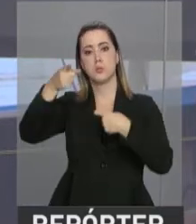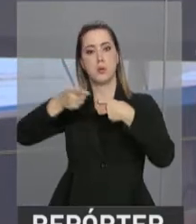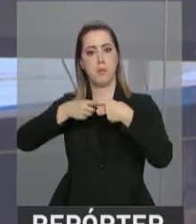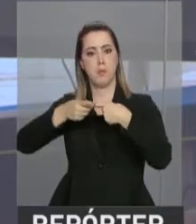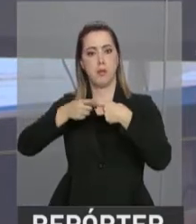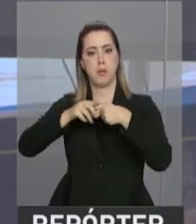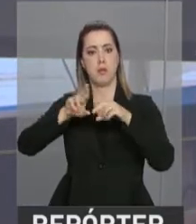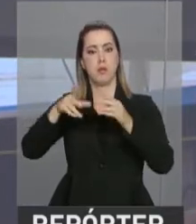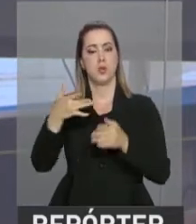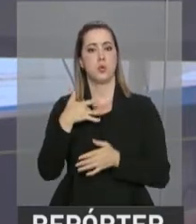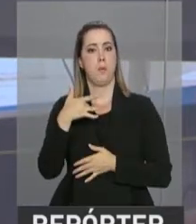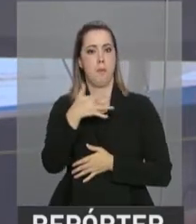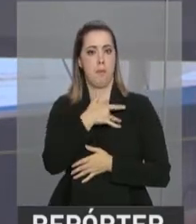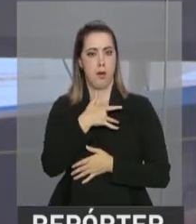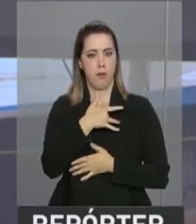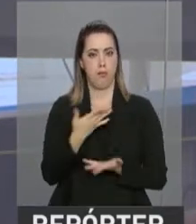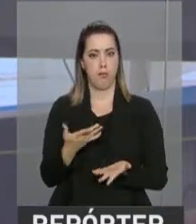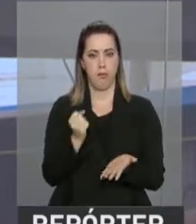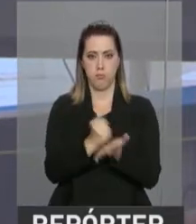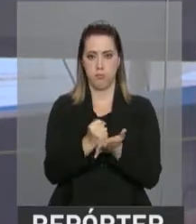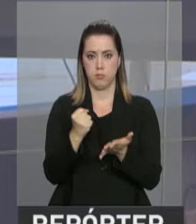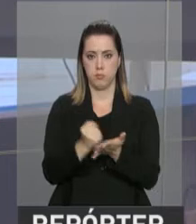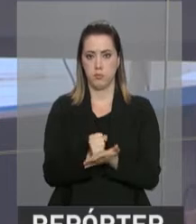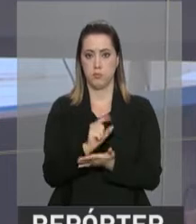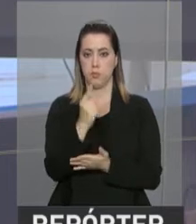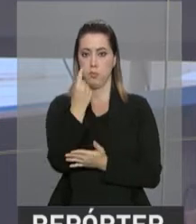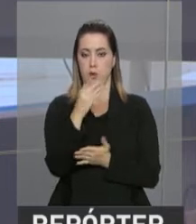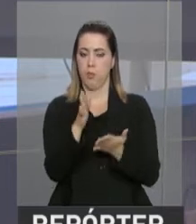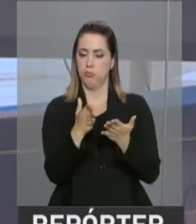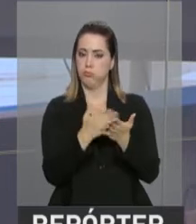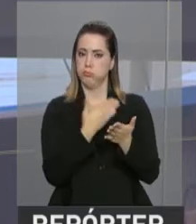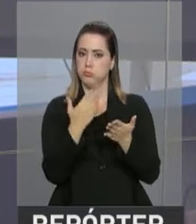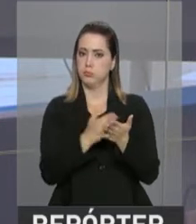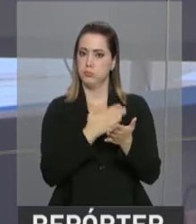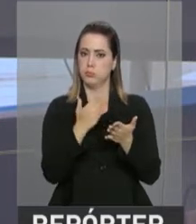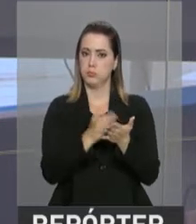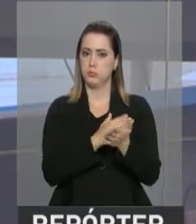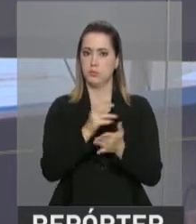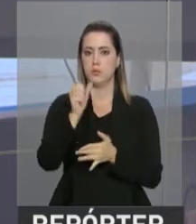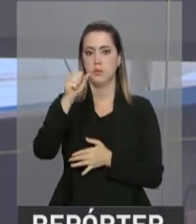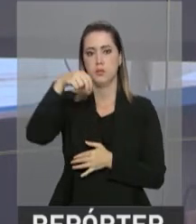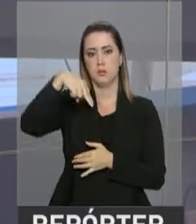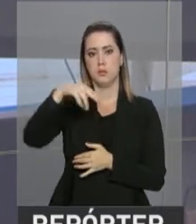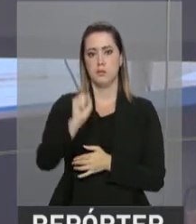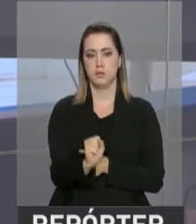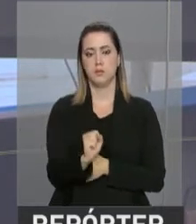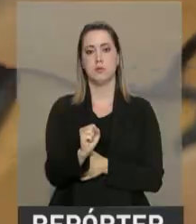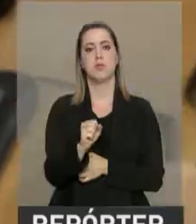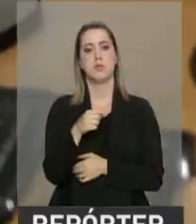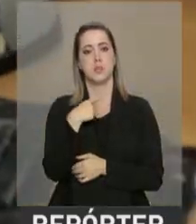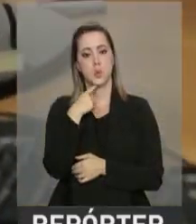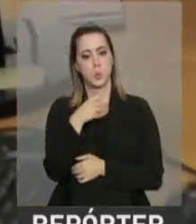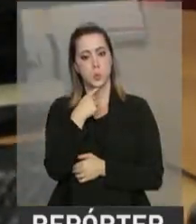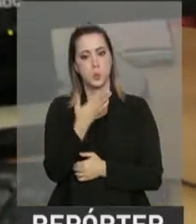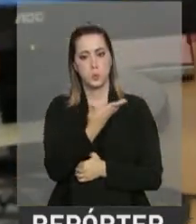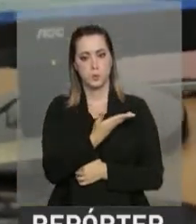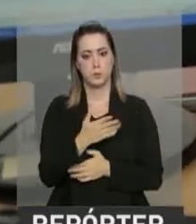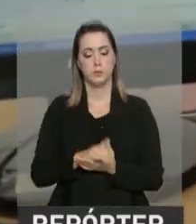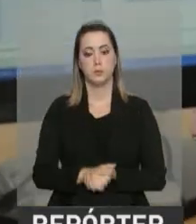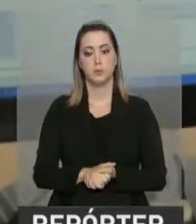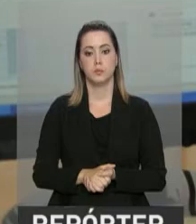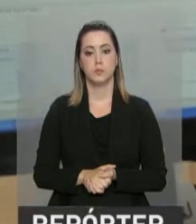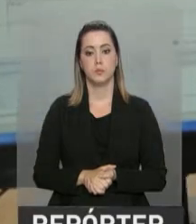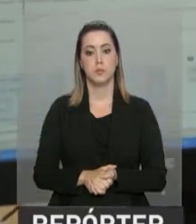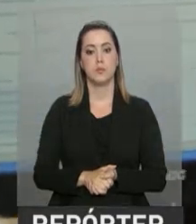intermédio de planos de saúde uma cartilha da agência nacional de saúde suplementar tirar essas dúvidas o